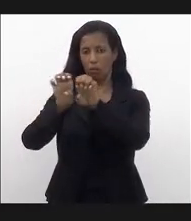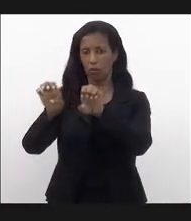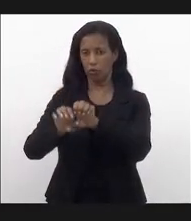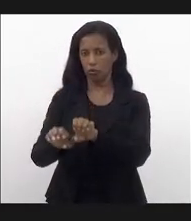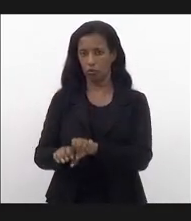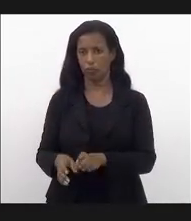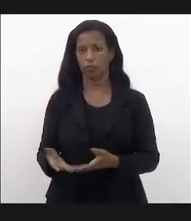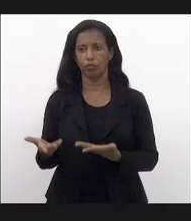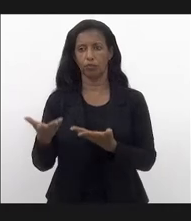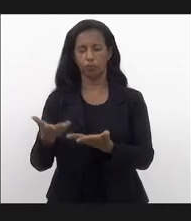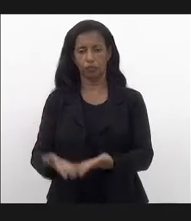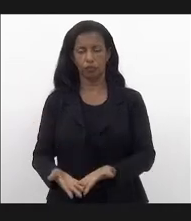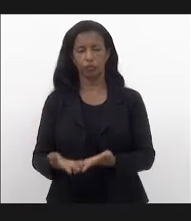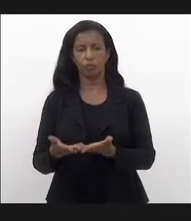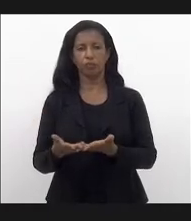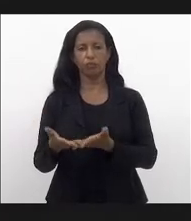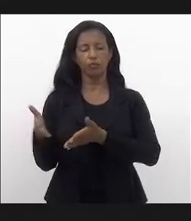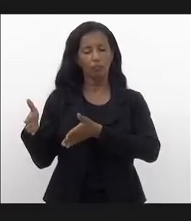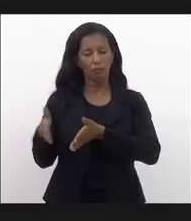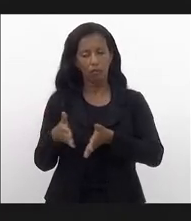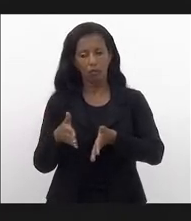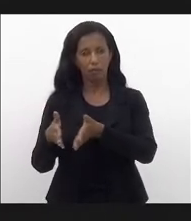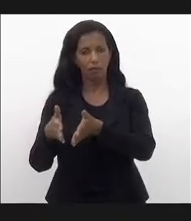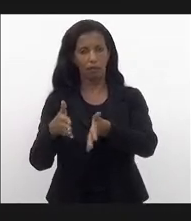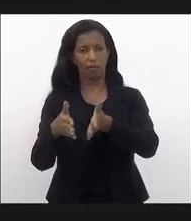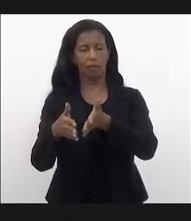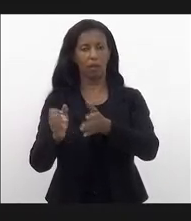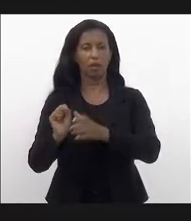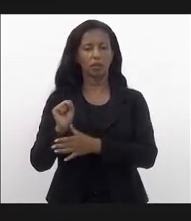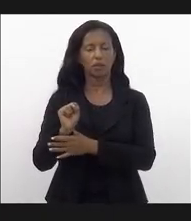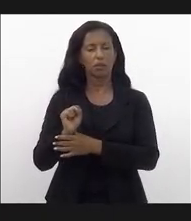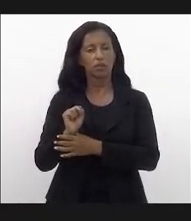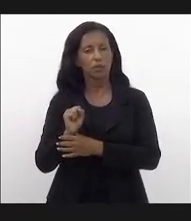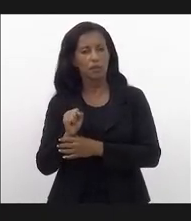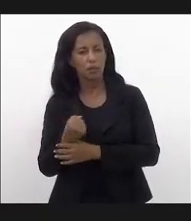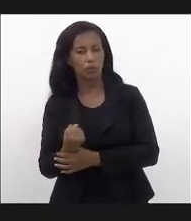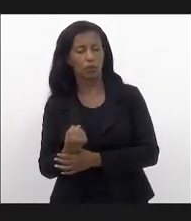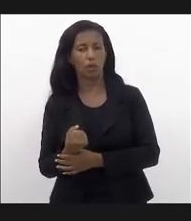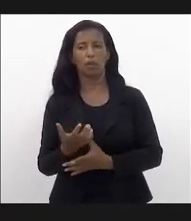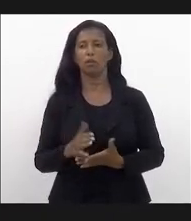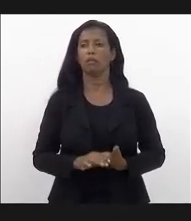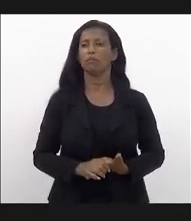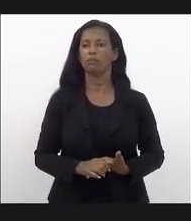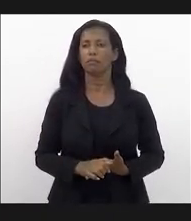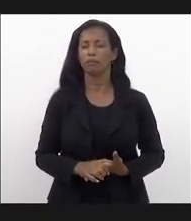de estradas de segurança de